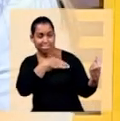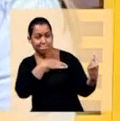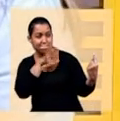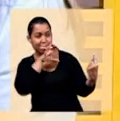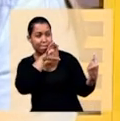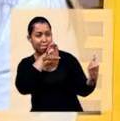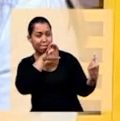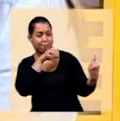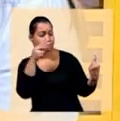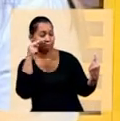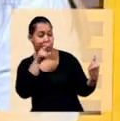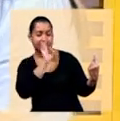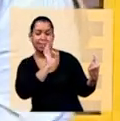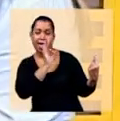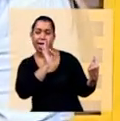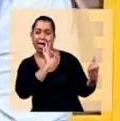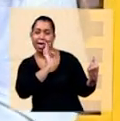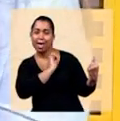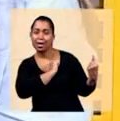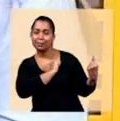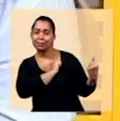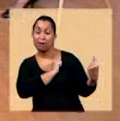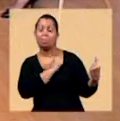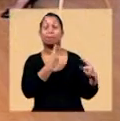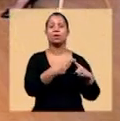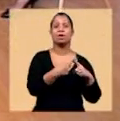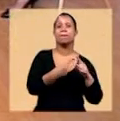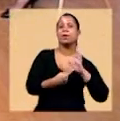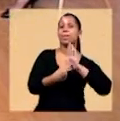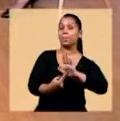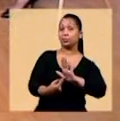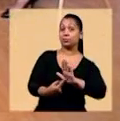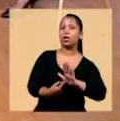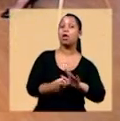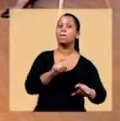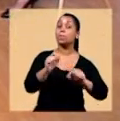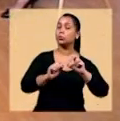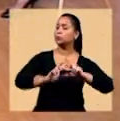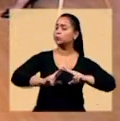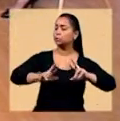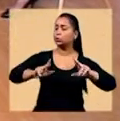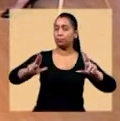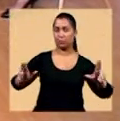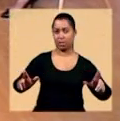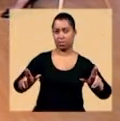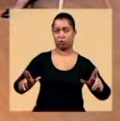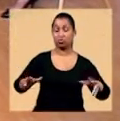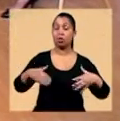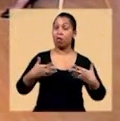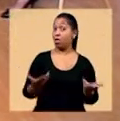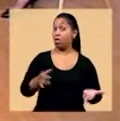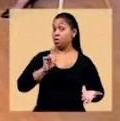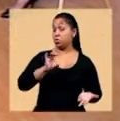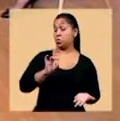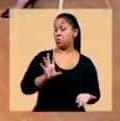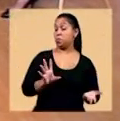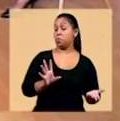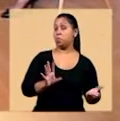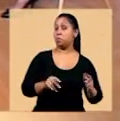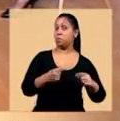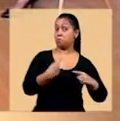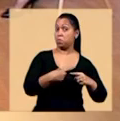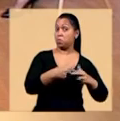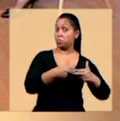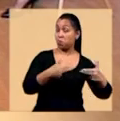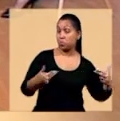ele e o assediado. Claro. Não é? Para não deixar rastro, para não deixar prova. Não é? E existem motivos distintos. Não